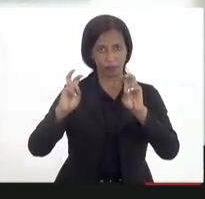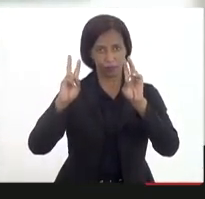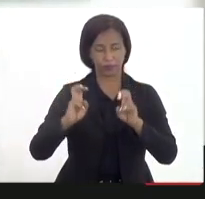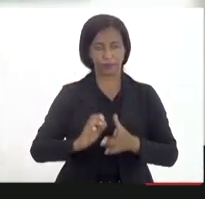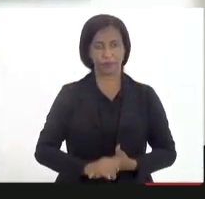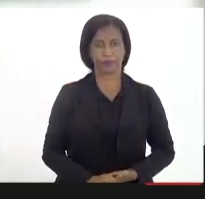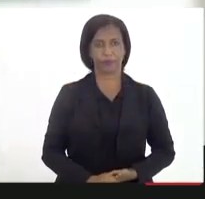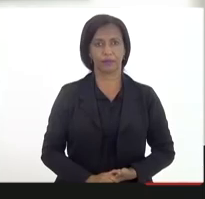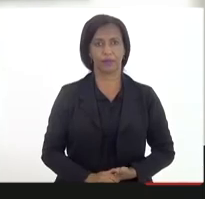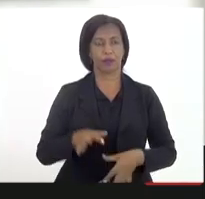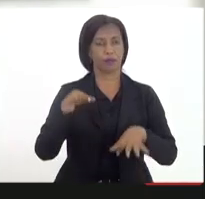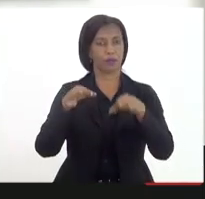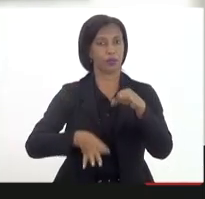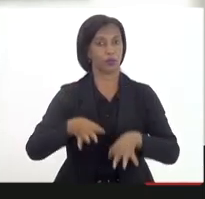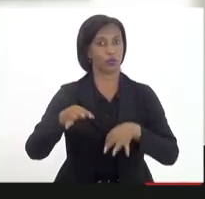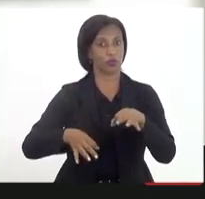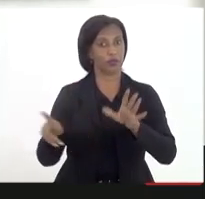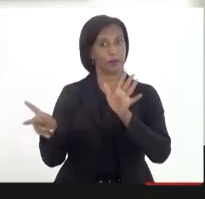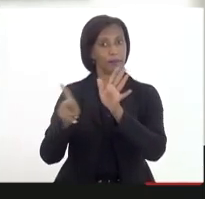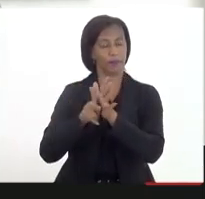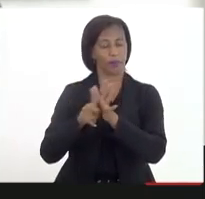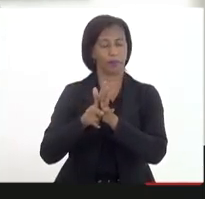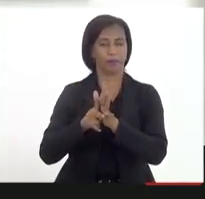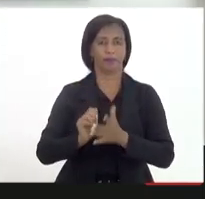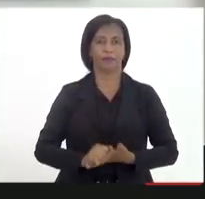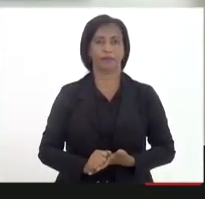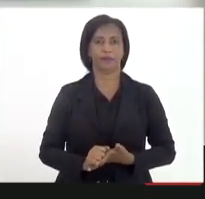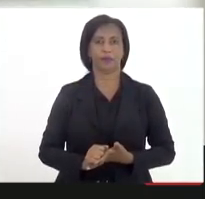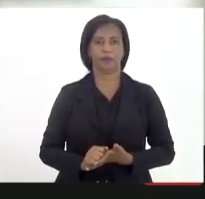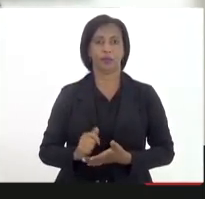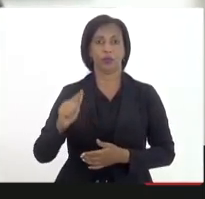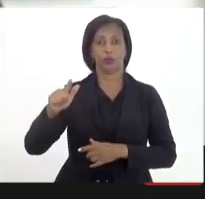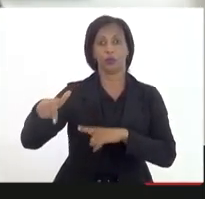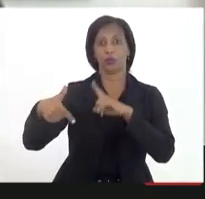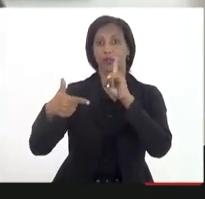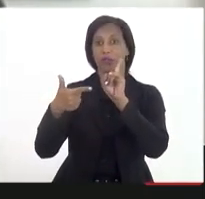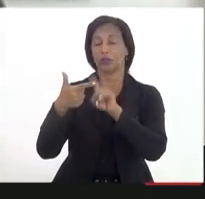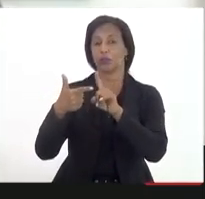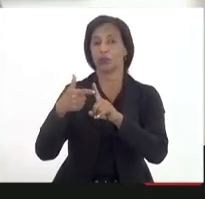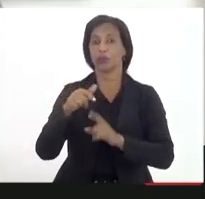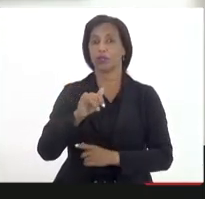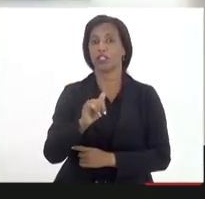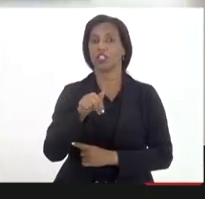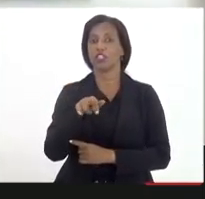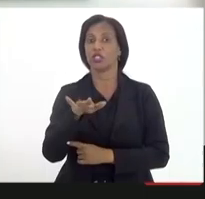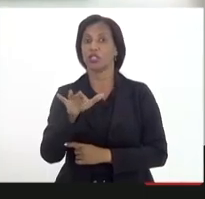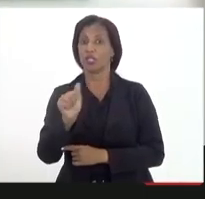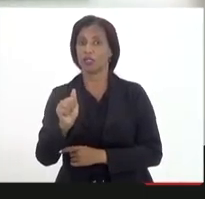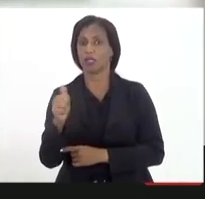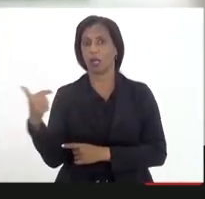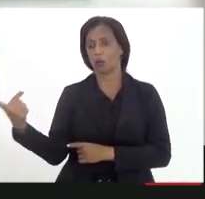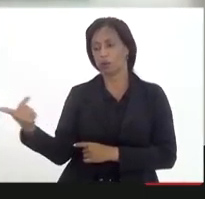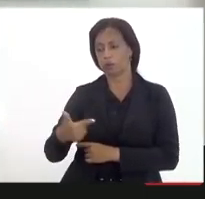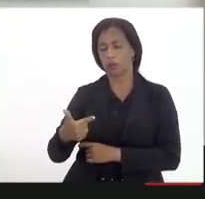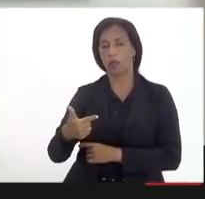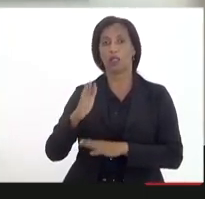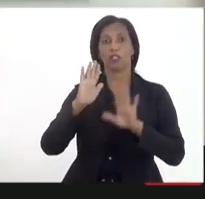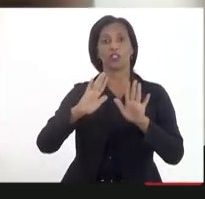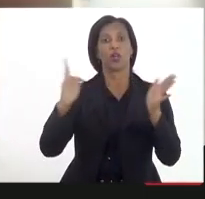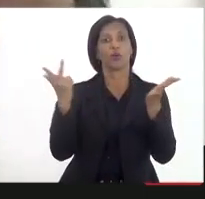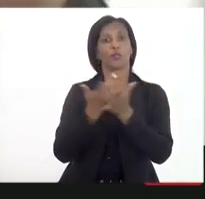militar Justiça especializada militar sobretudo na 2ª Instância A exemplo do que já ocorre em outros estados